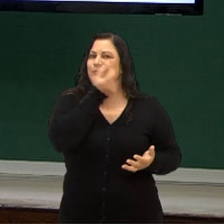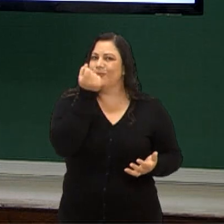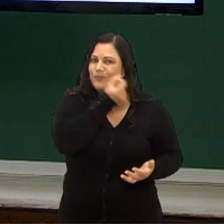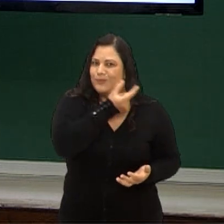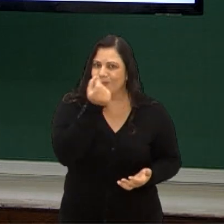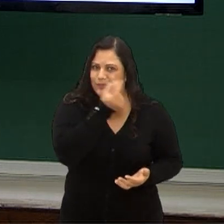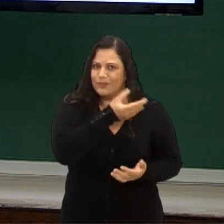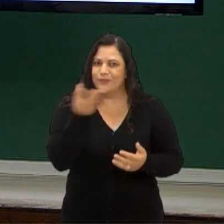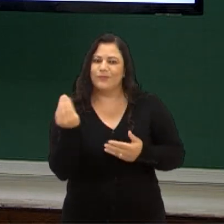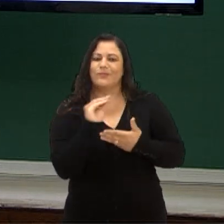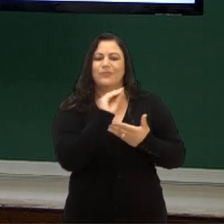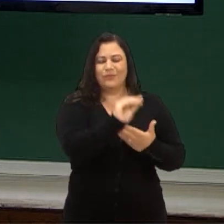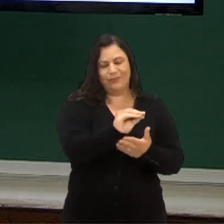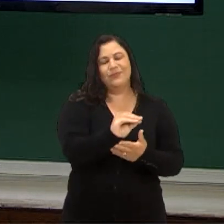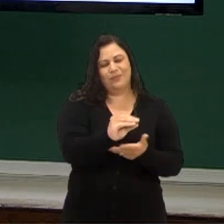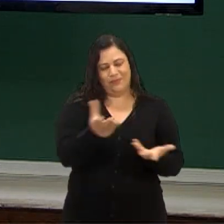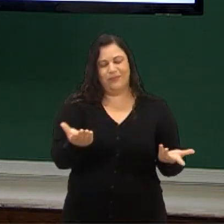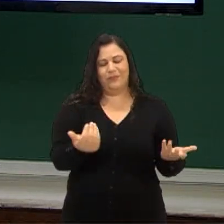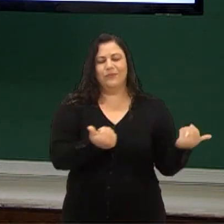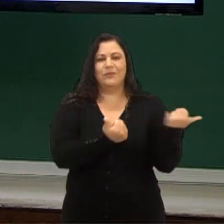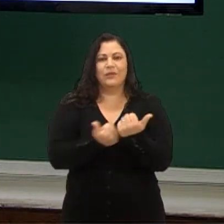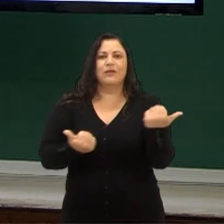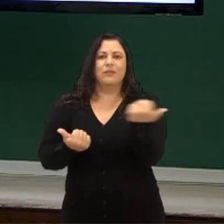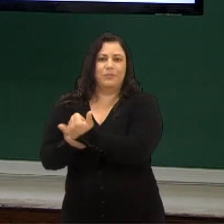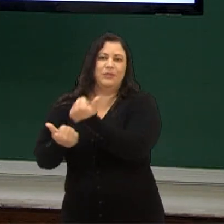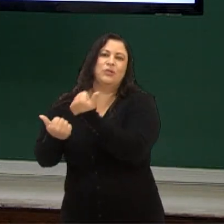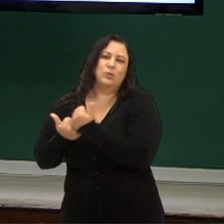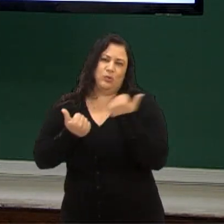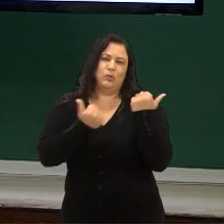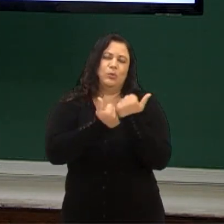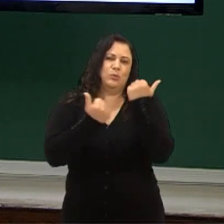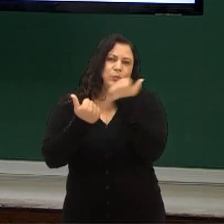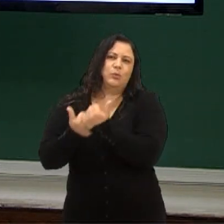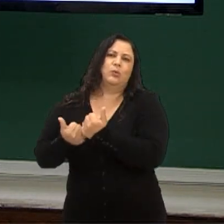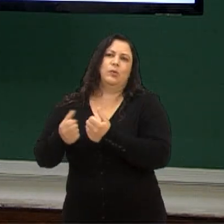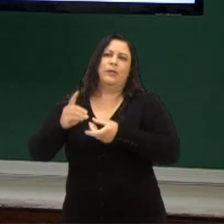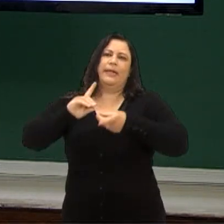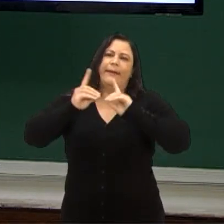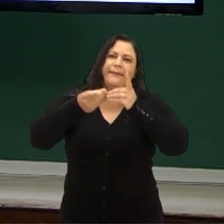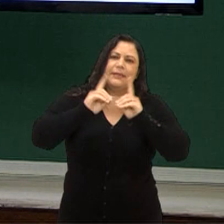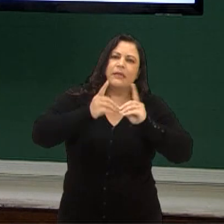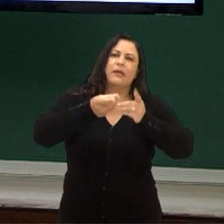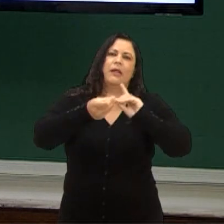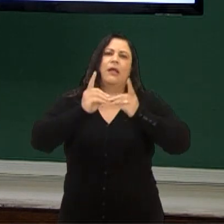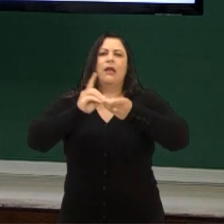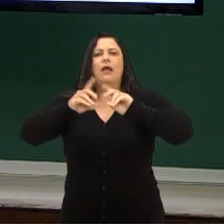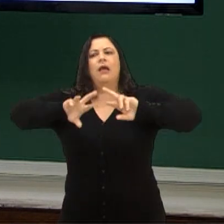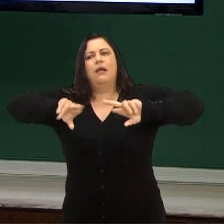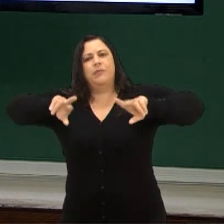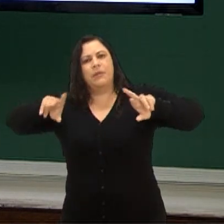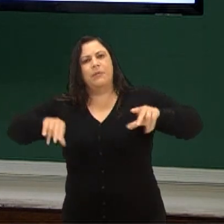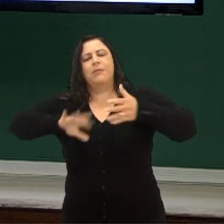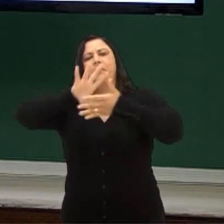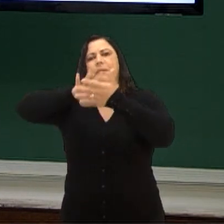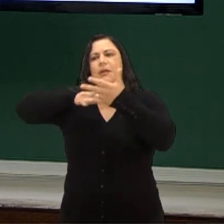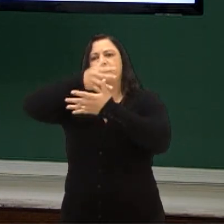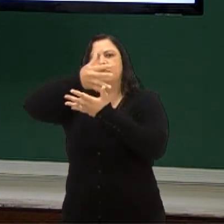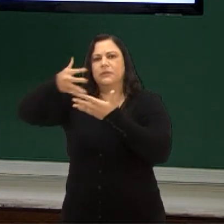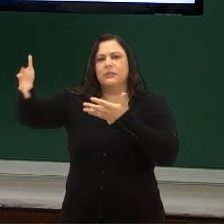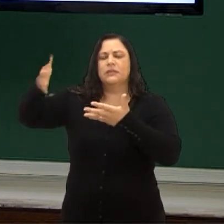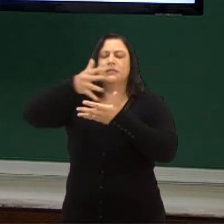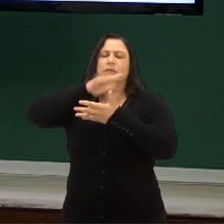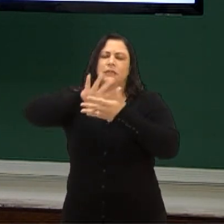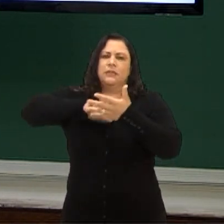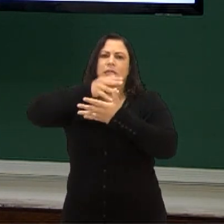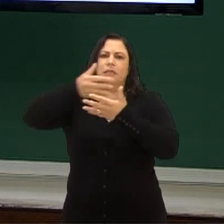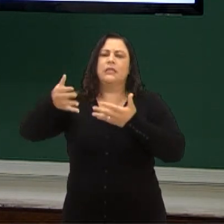surgiu para substituir passatempos. Os passatempos não cabiam no jornal, eles começaram a incluir a tirinha. A